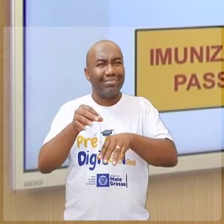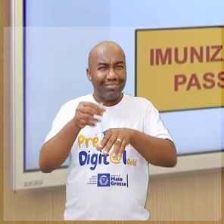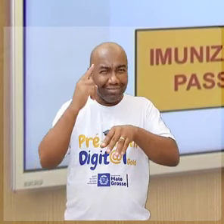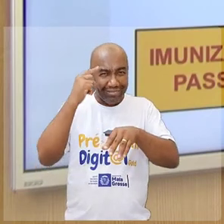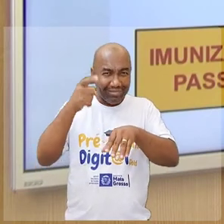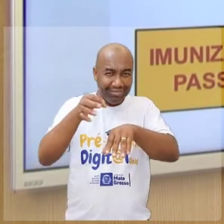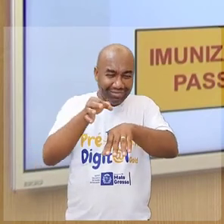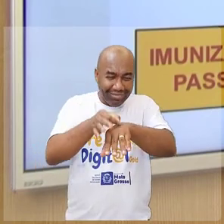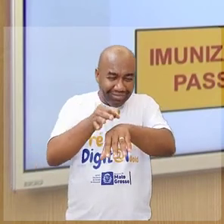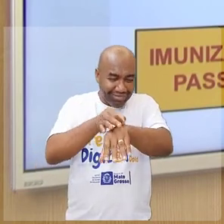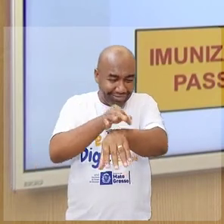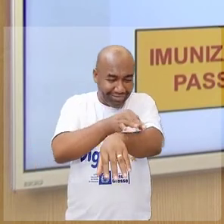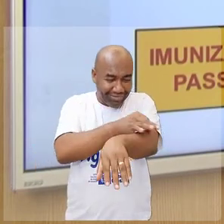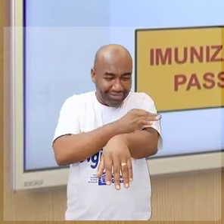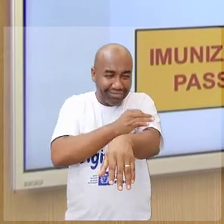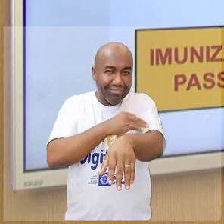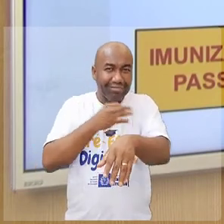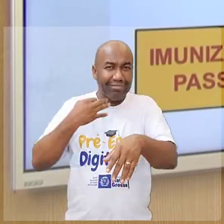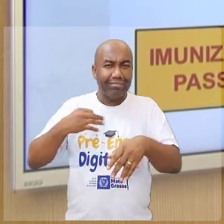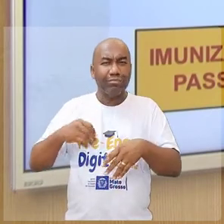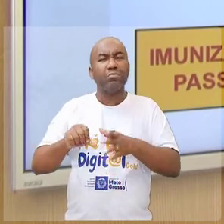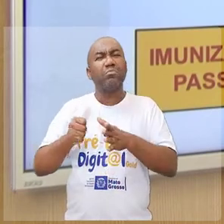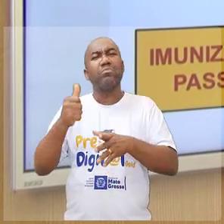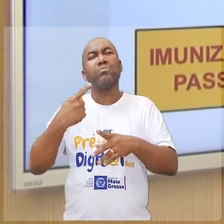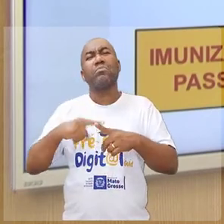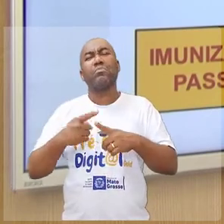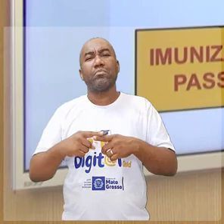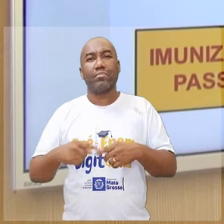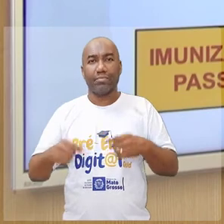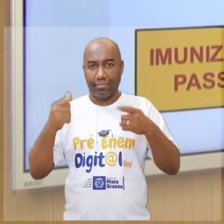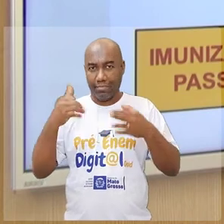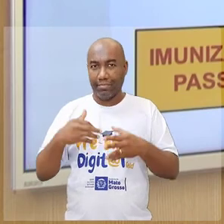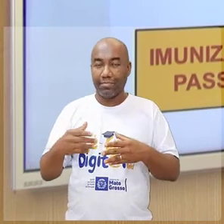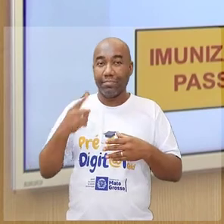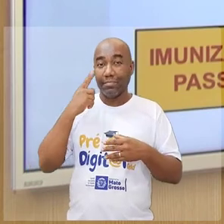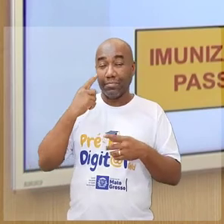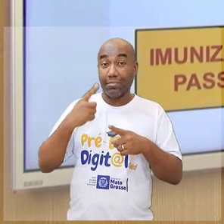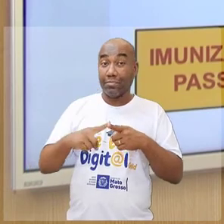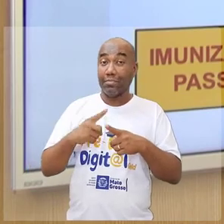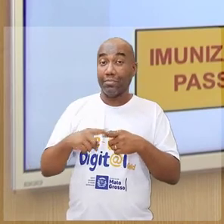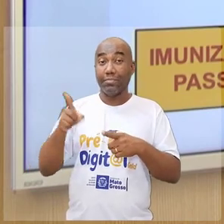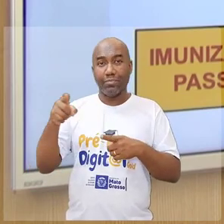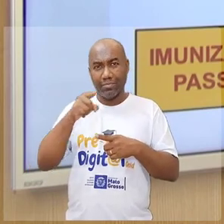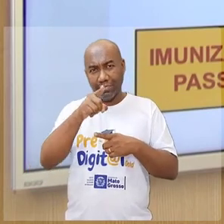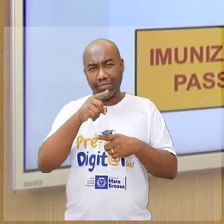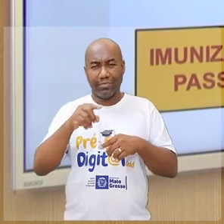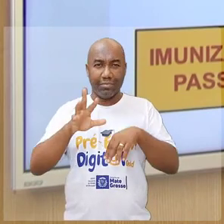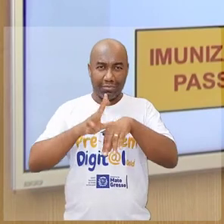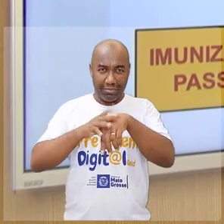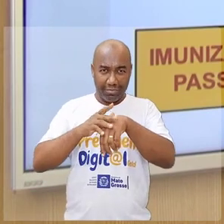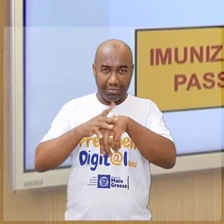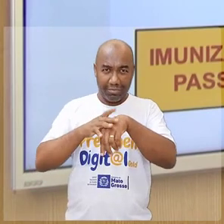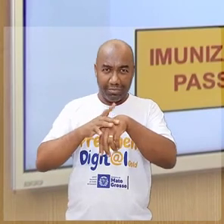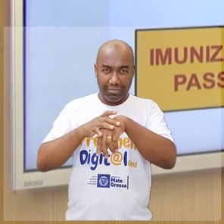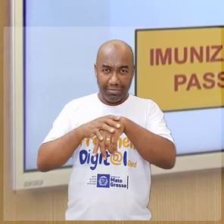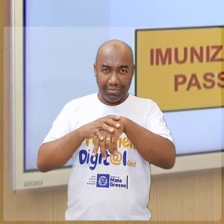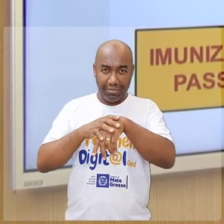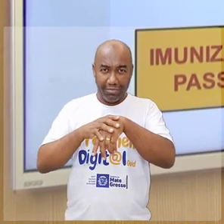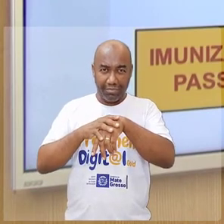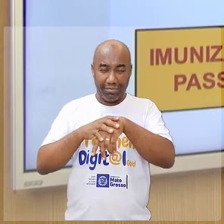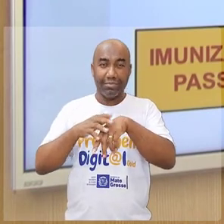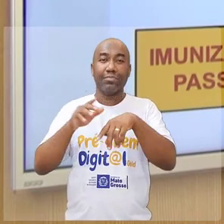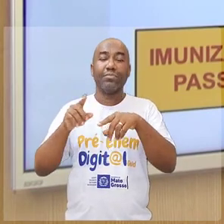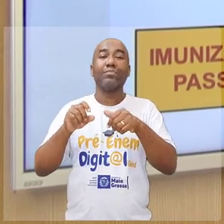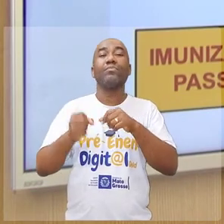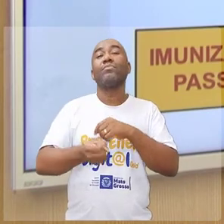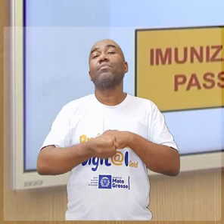vez, normalmente, a catapora? Porque olha que legal, você pegou a doença, o seu